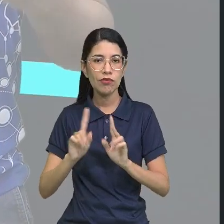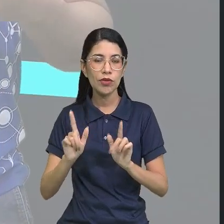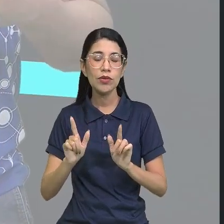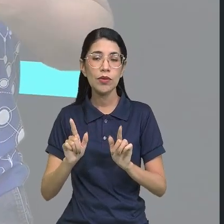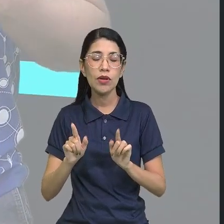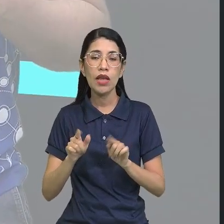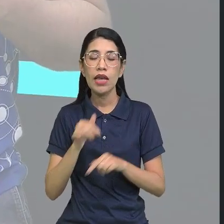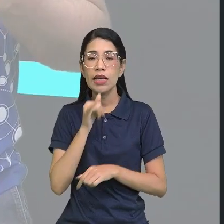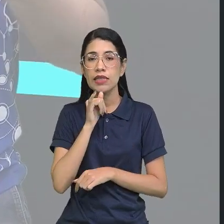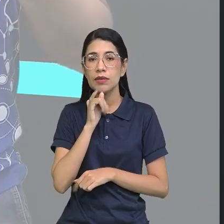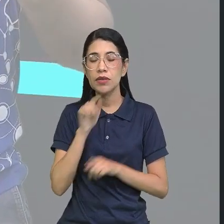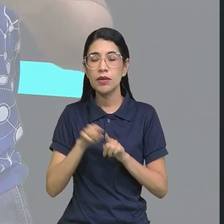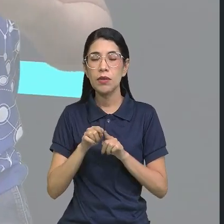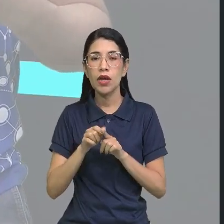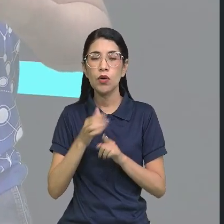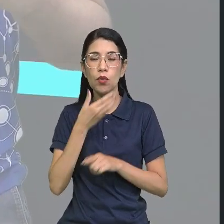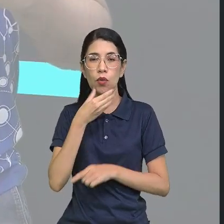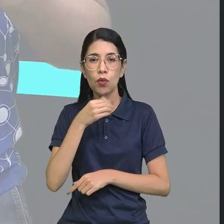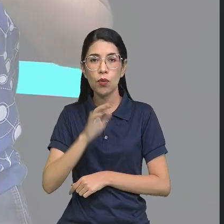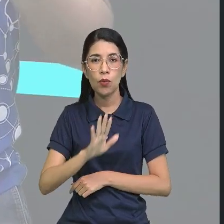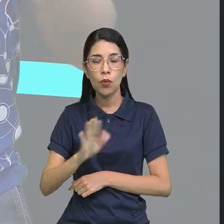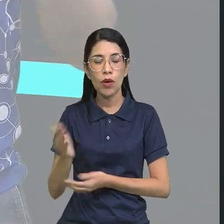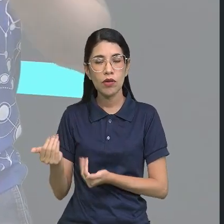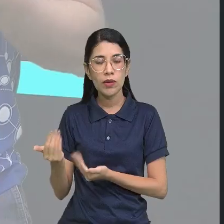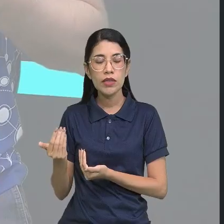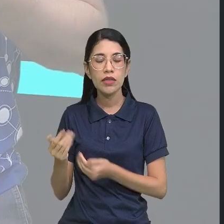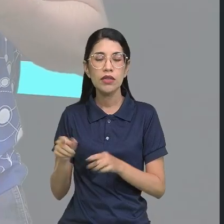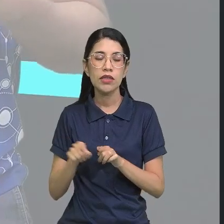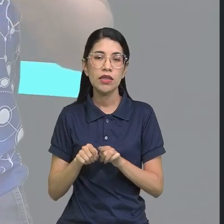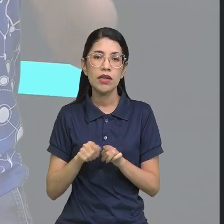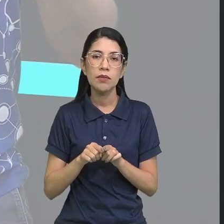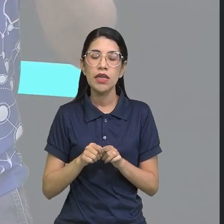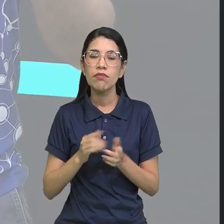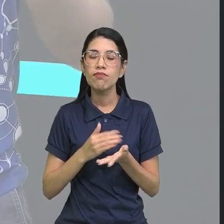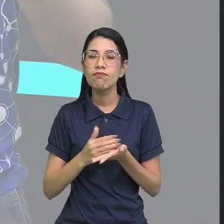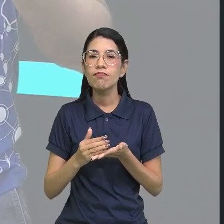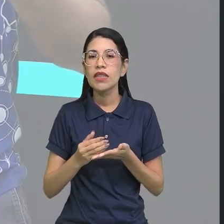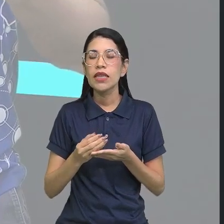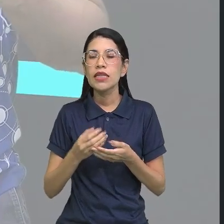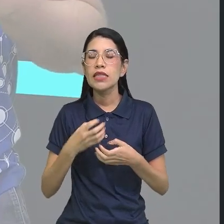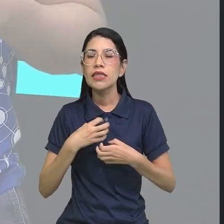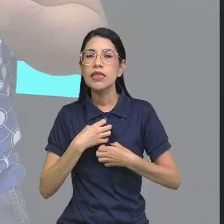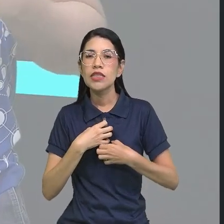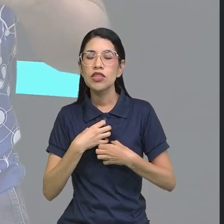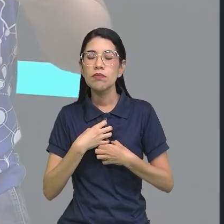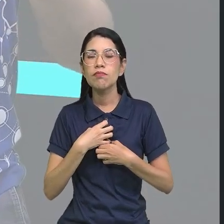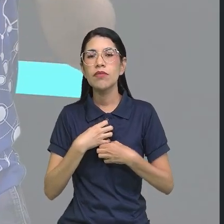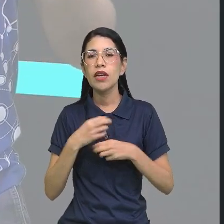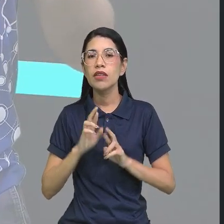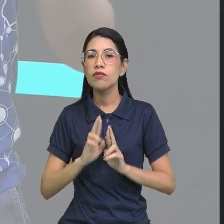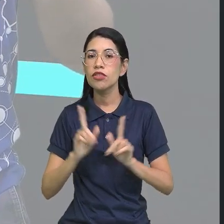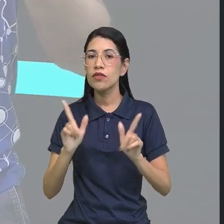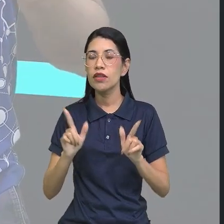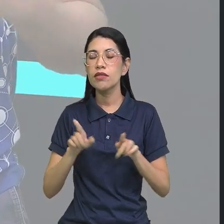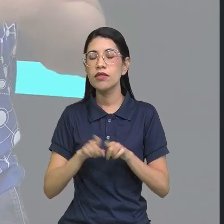um garoto, certo? Um adolescente que começa a despertar os sentimentos, certo? Começa a